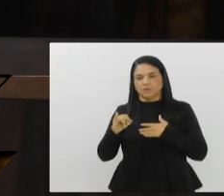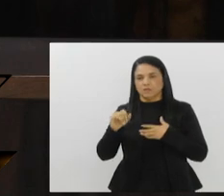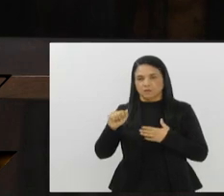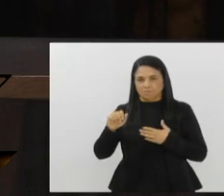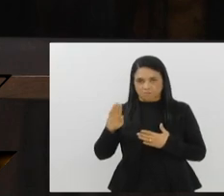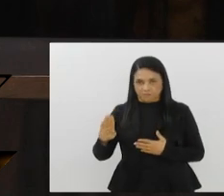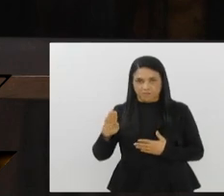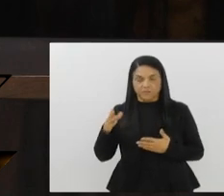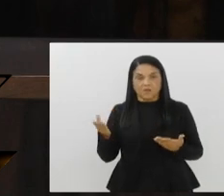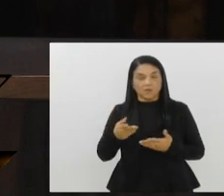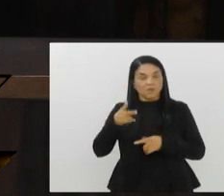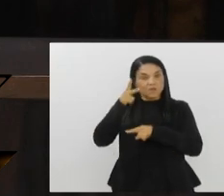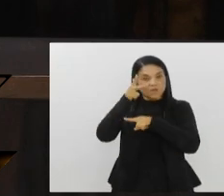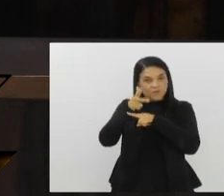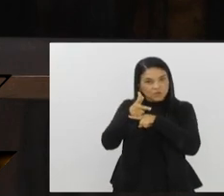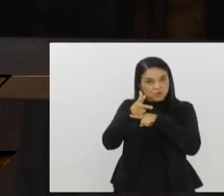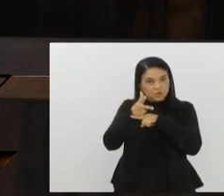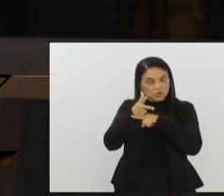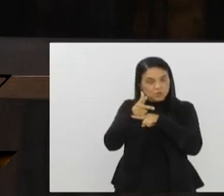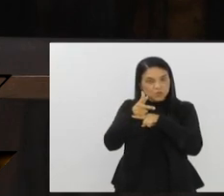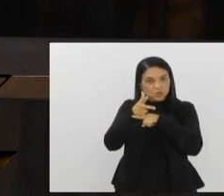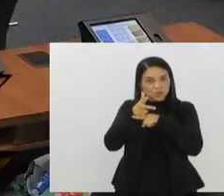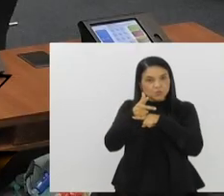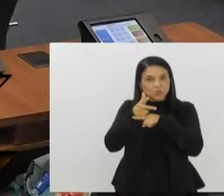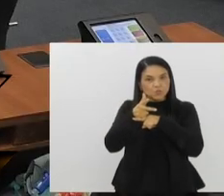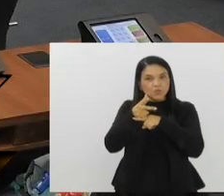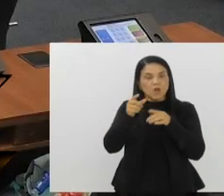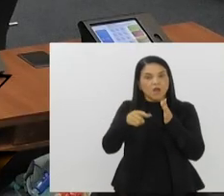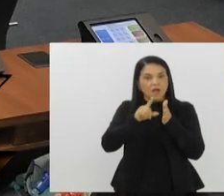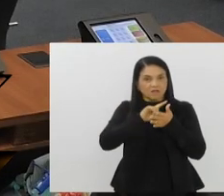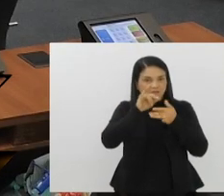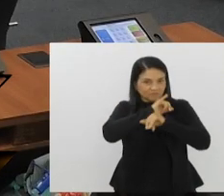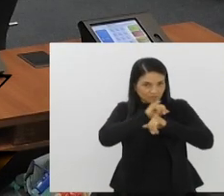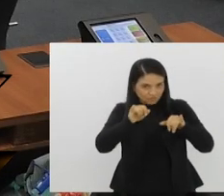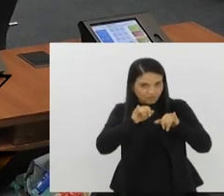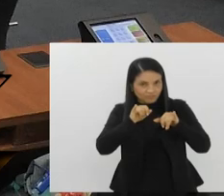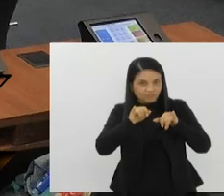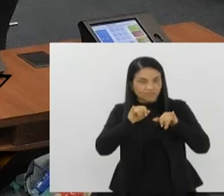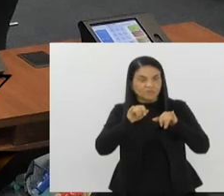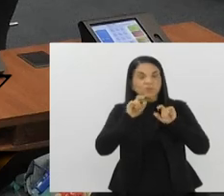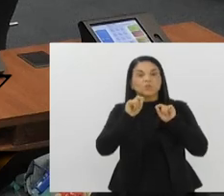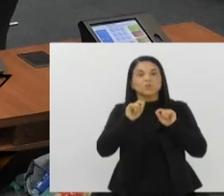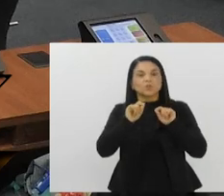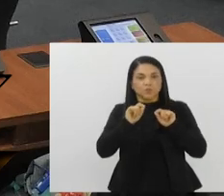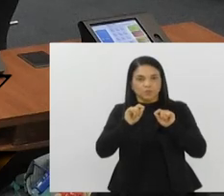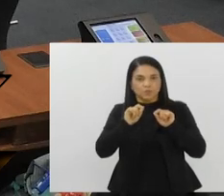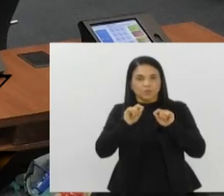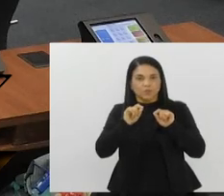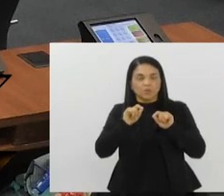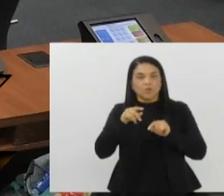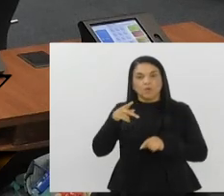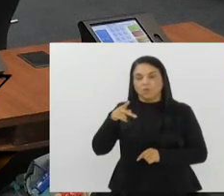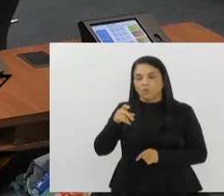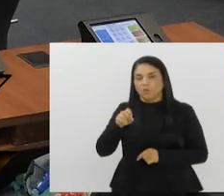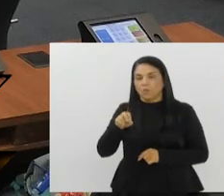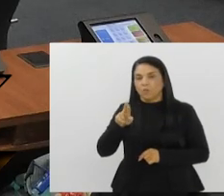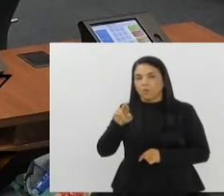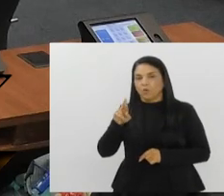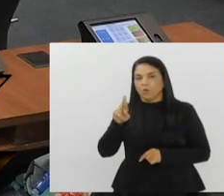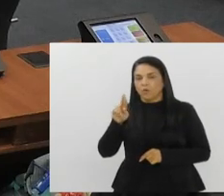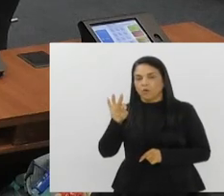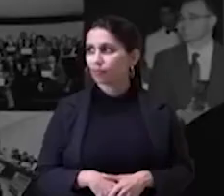ao curto vídeo que já tinha sido anunciado que fala do portal voz